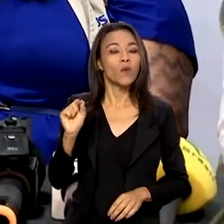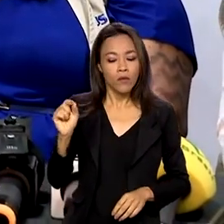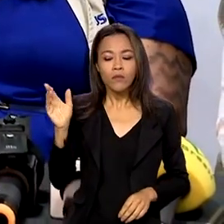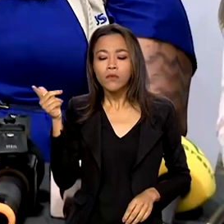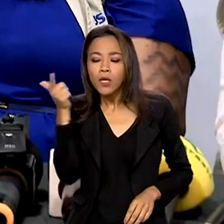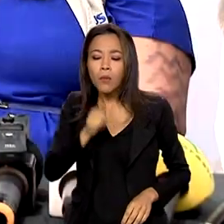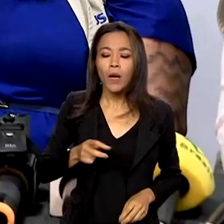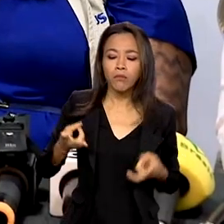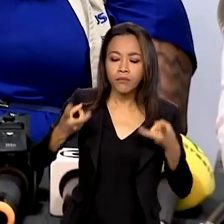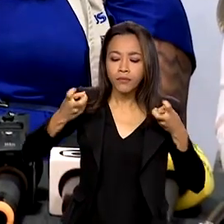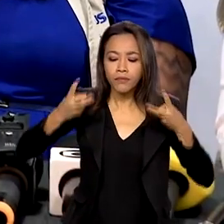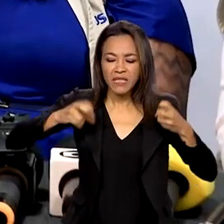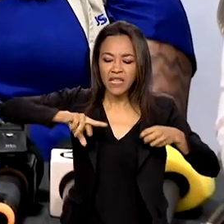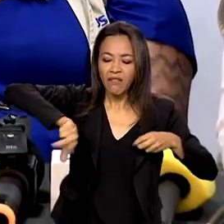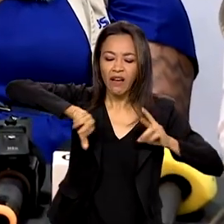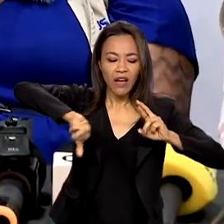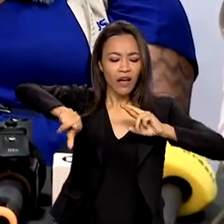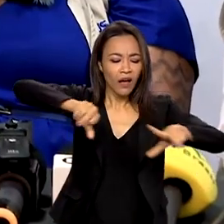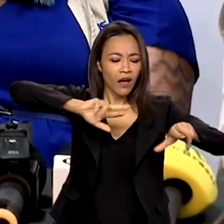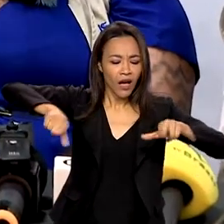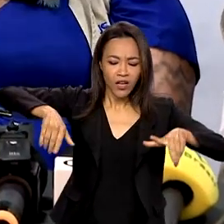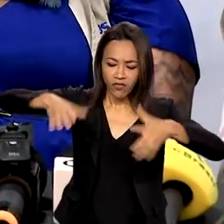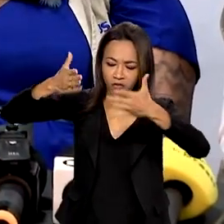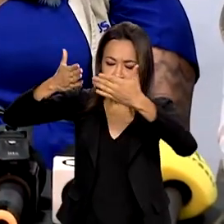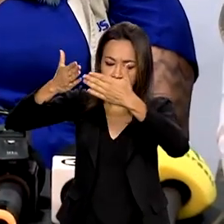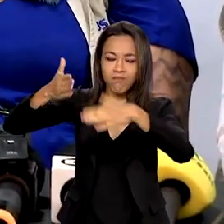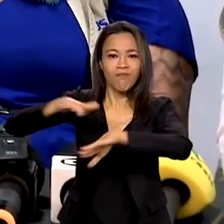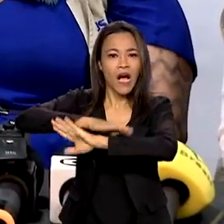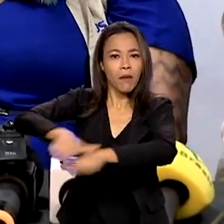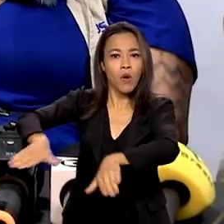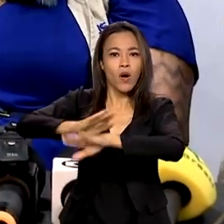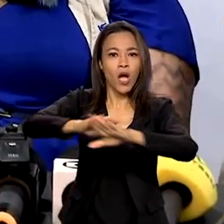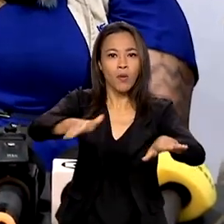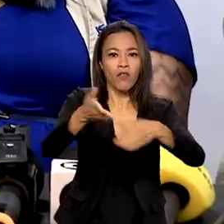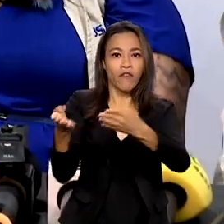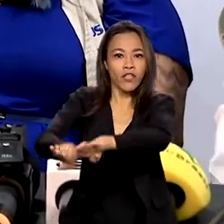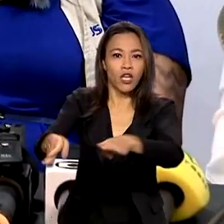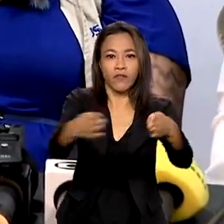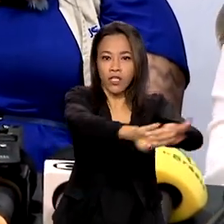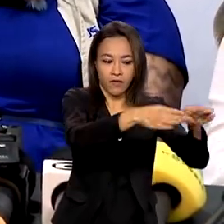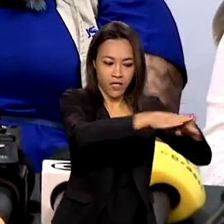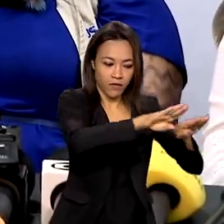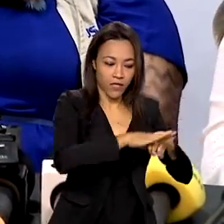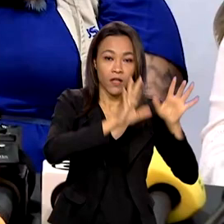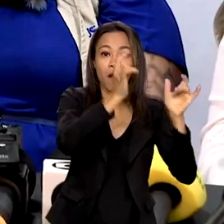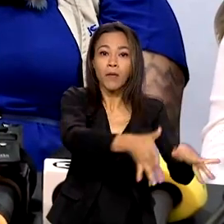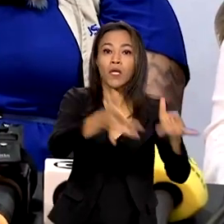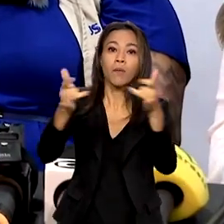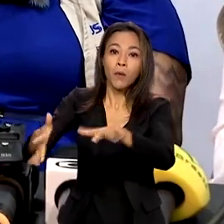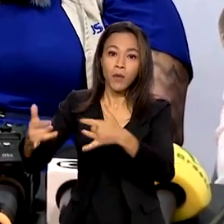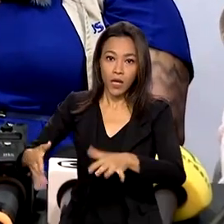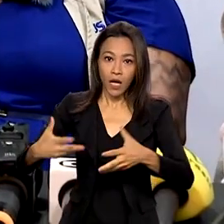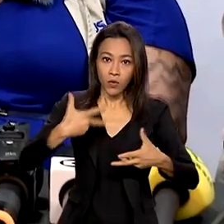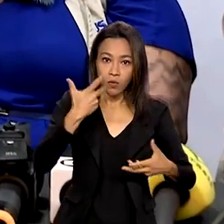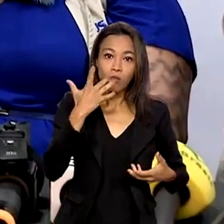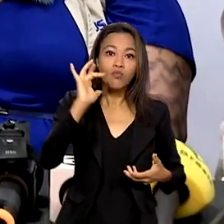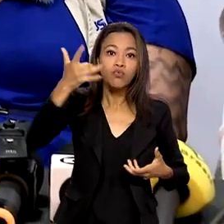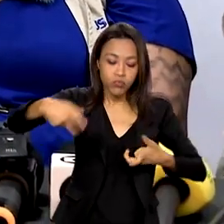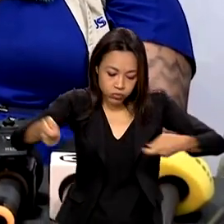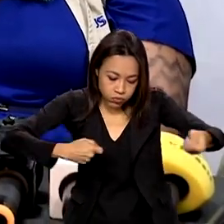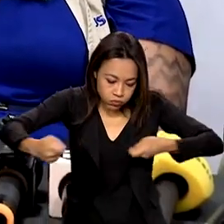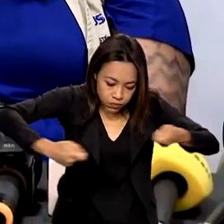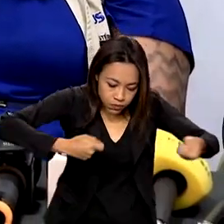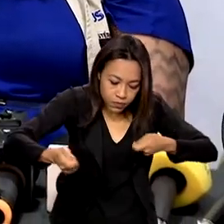existem vários garimpos que de fato foram desativados, estão abandonados, mas alguns, segundo os dados